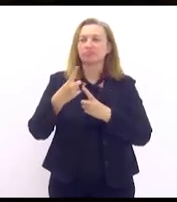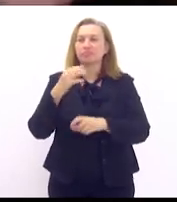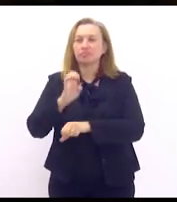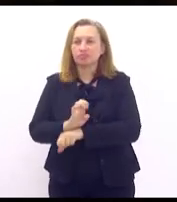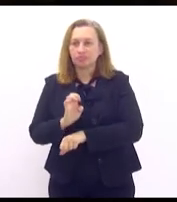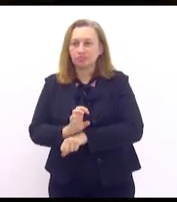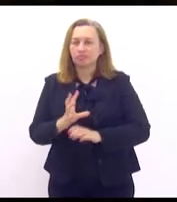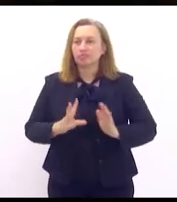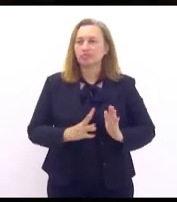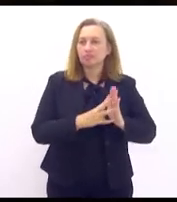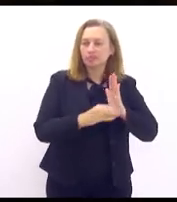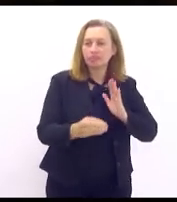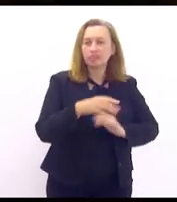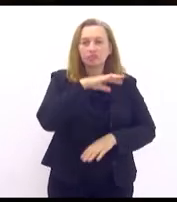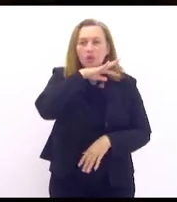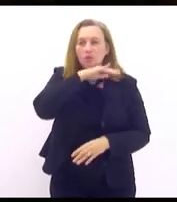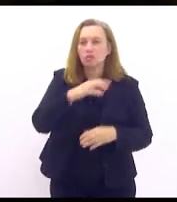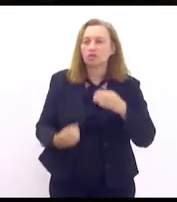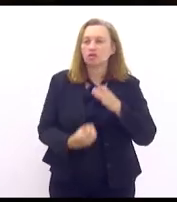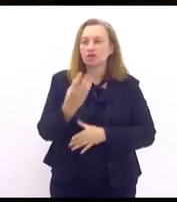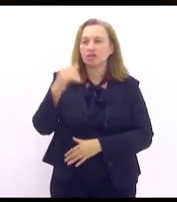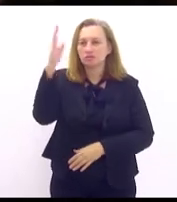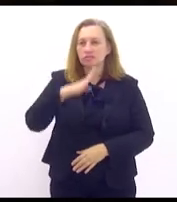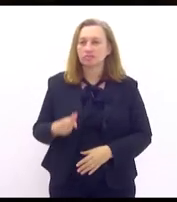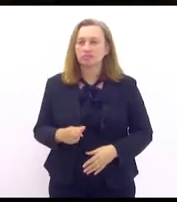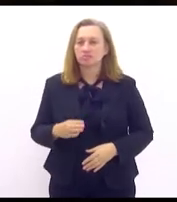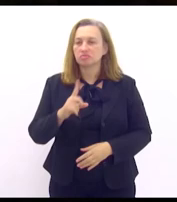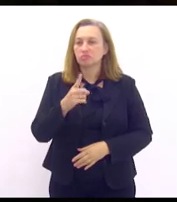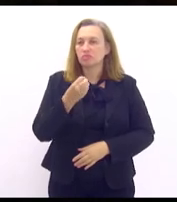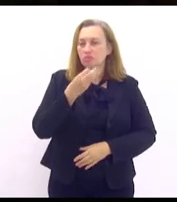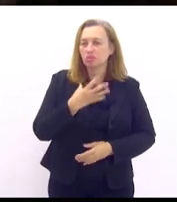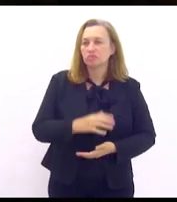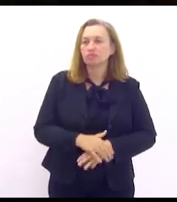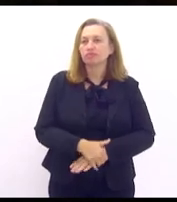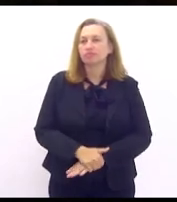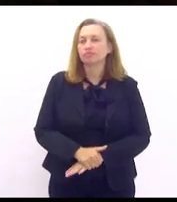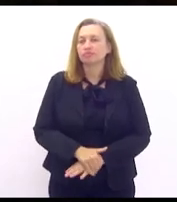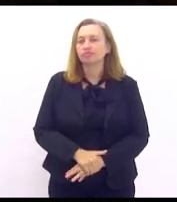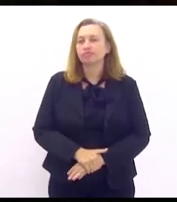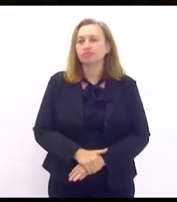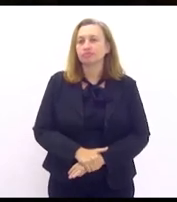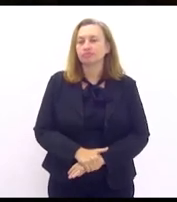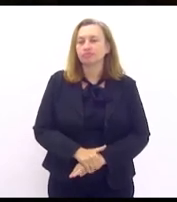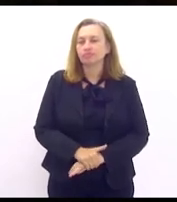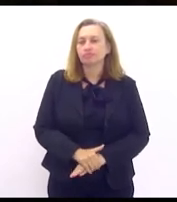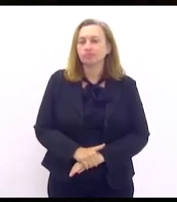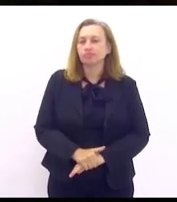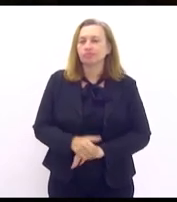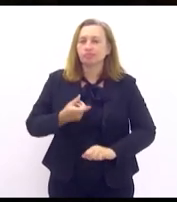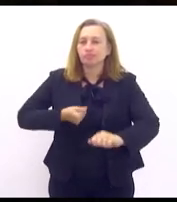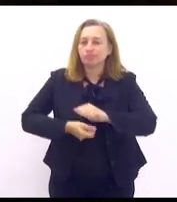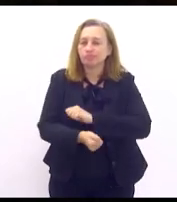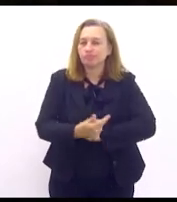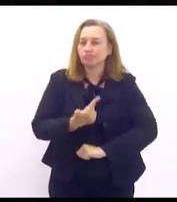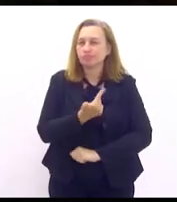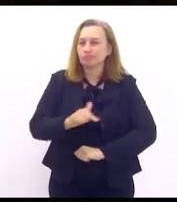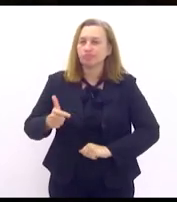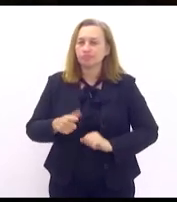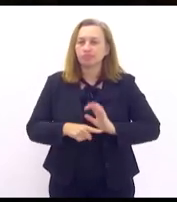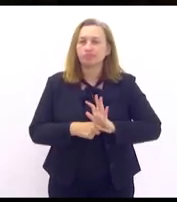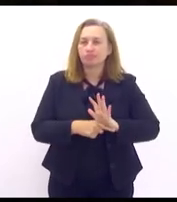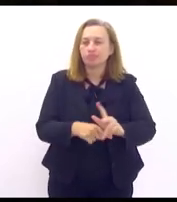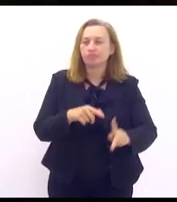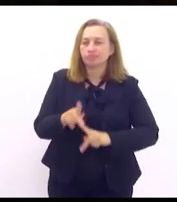de concessão falido, que foi criado no Brasil, que não serve para nada, que não traz investimento, só insegurança, não atende a